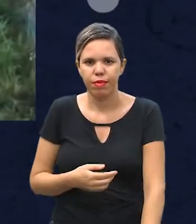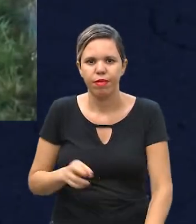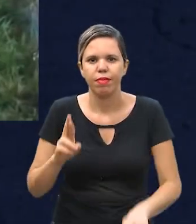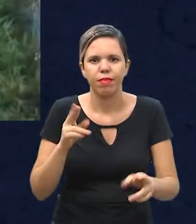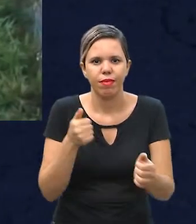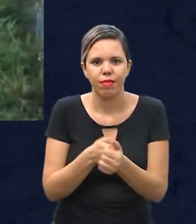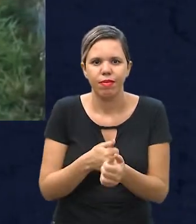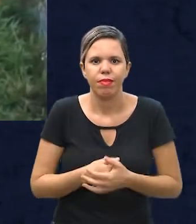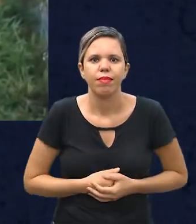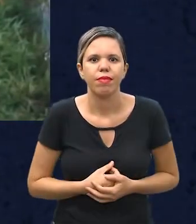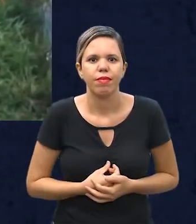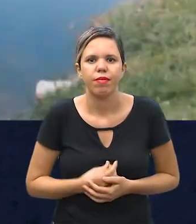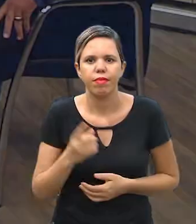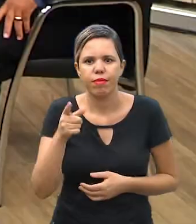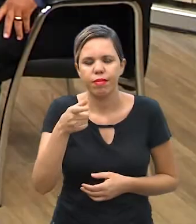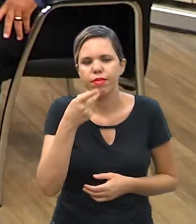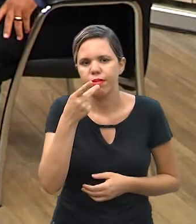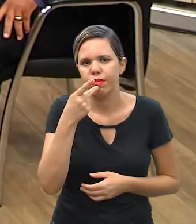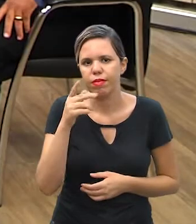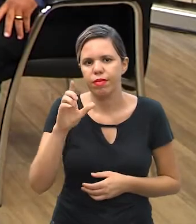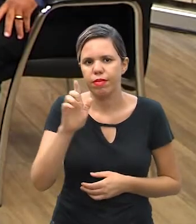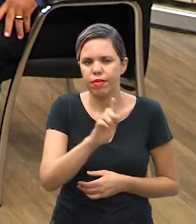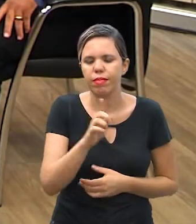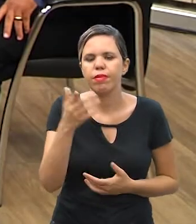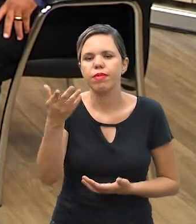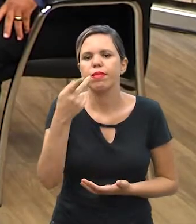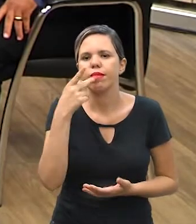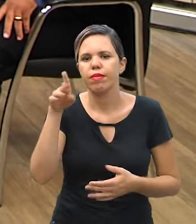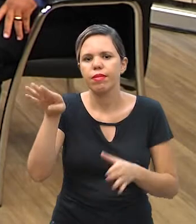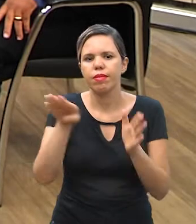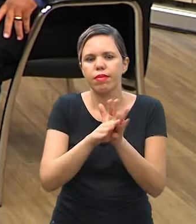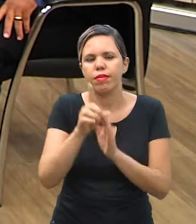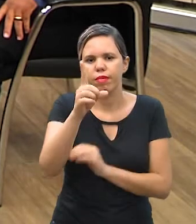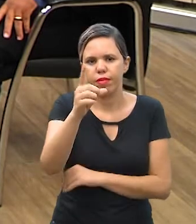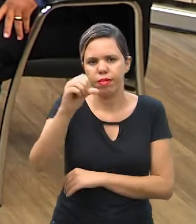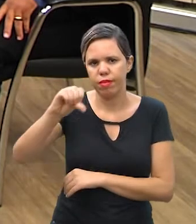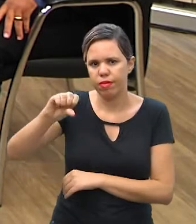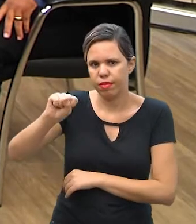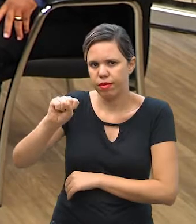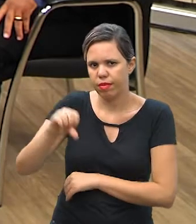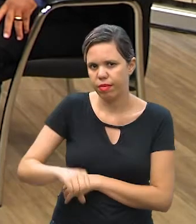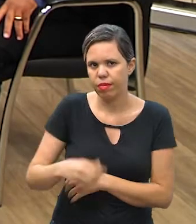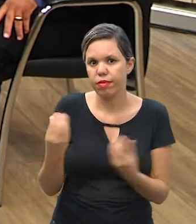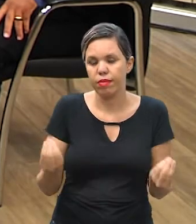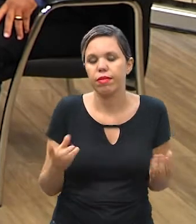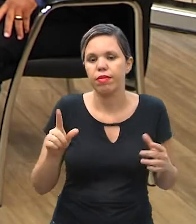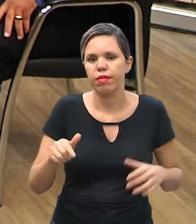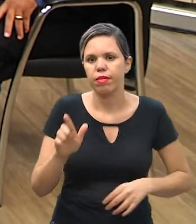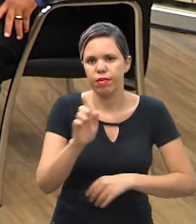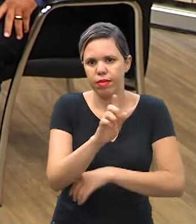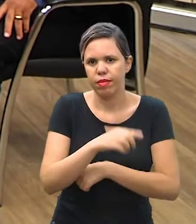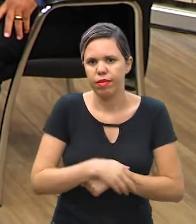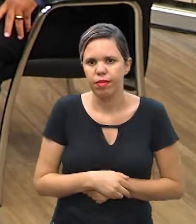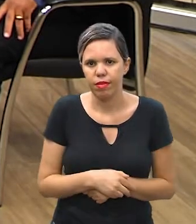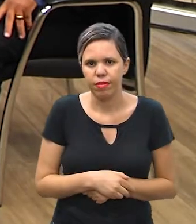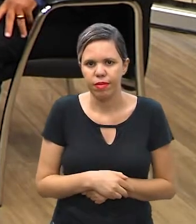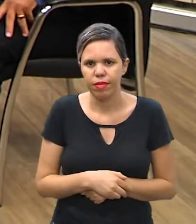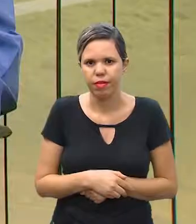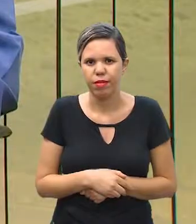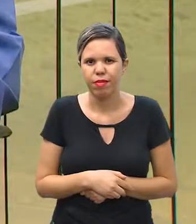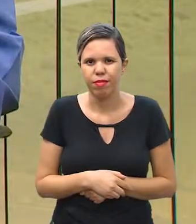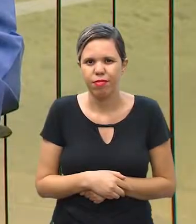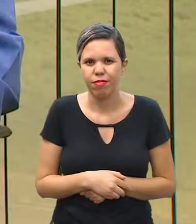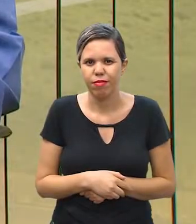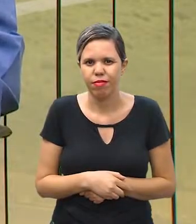mais perto da... Bom, você está citando o Campo Grande. Quando você chegou em 1989, como que era o Campo Grande?